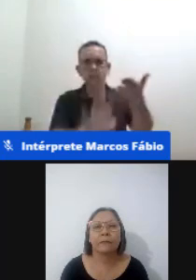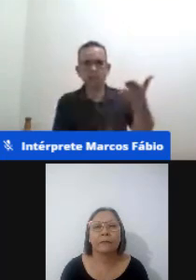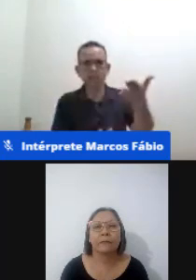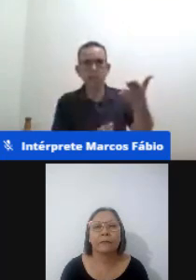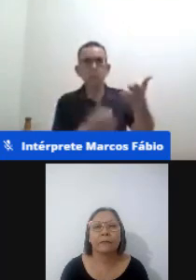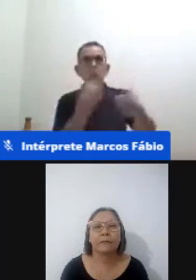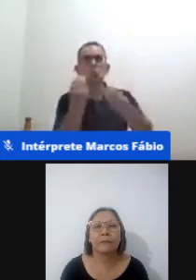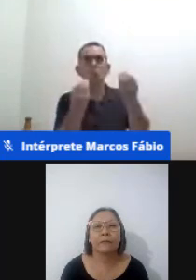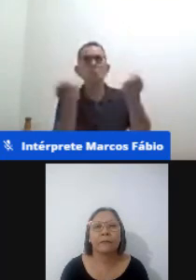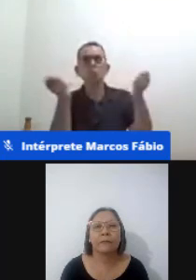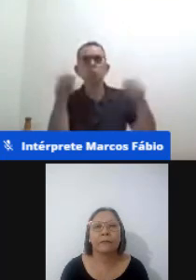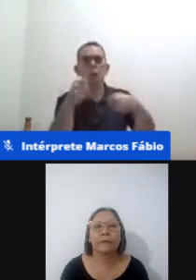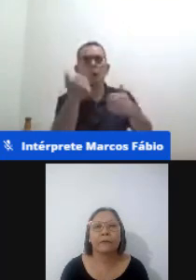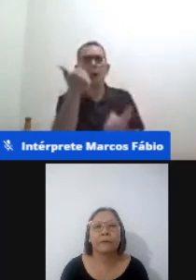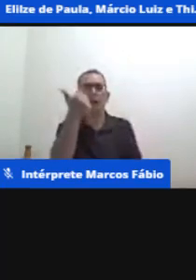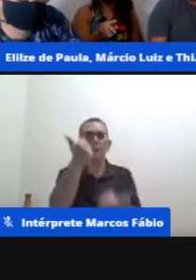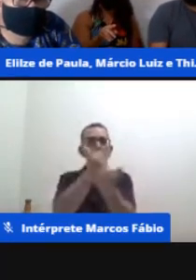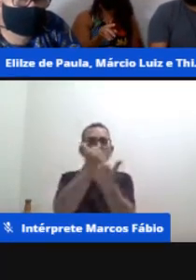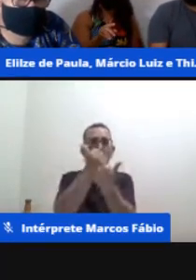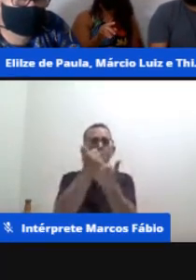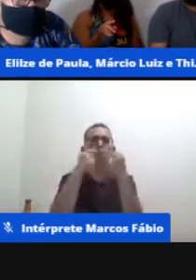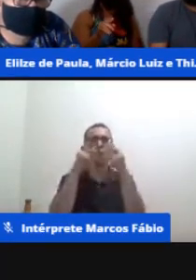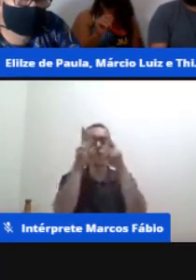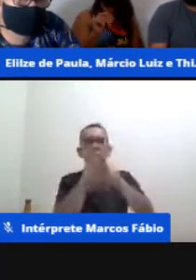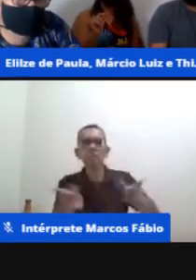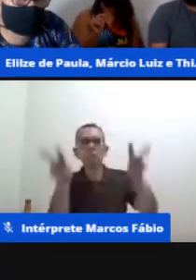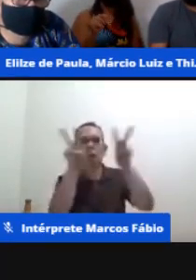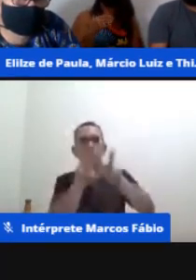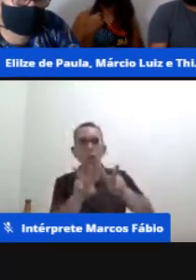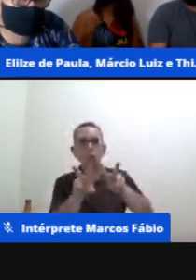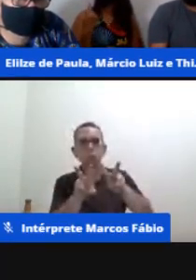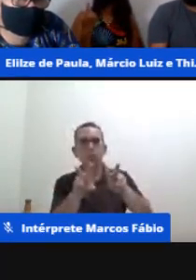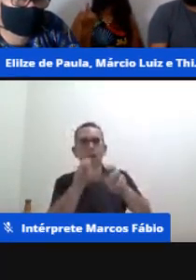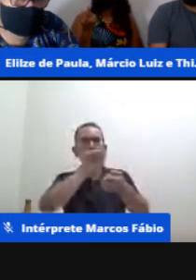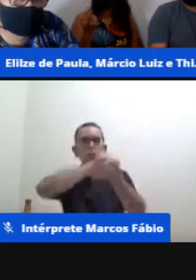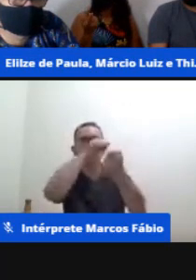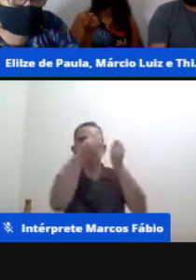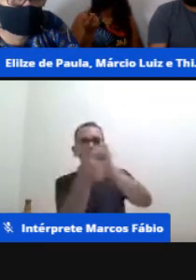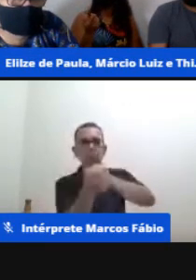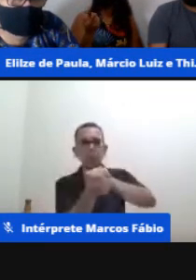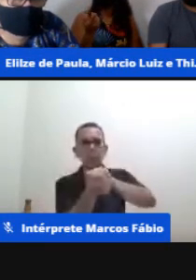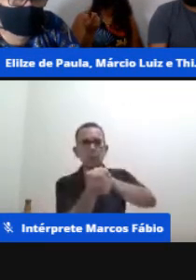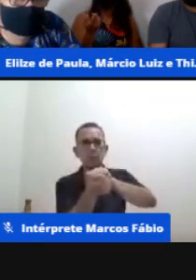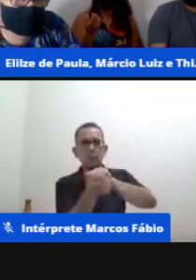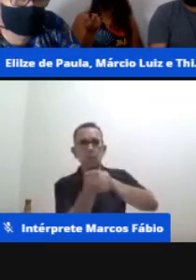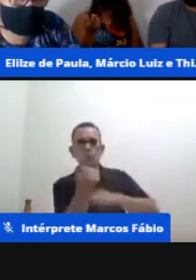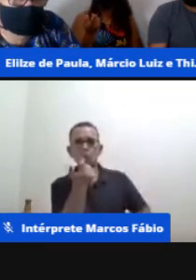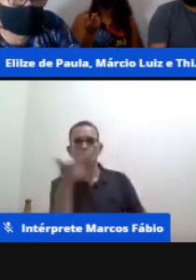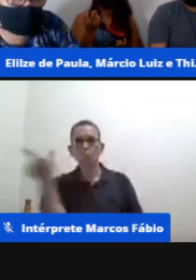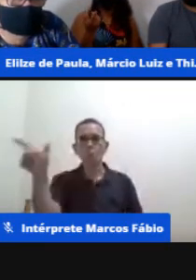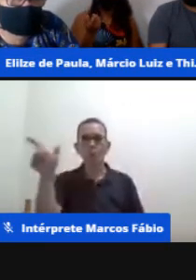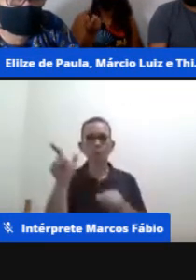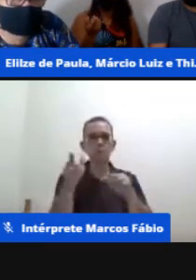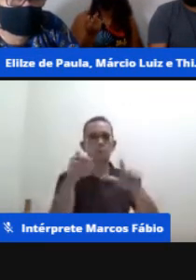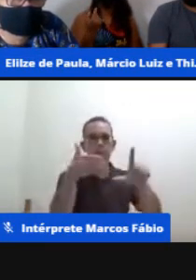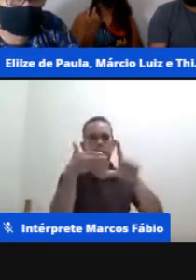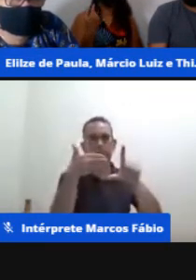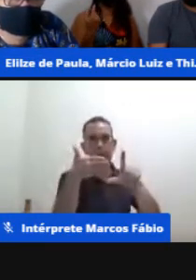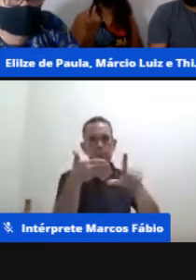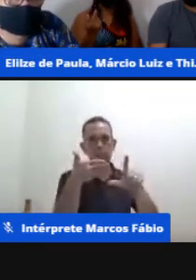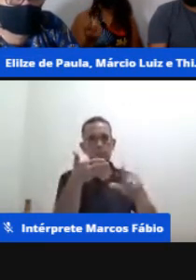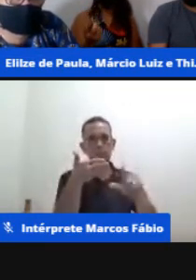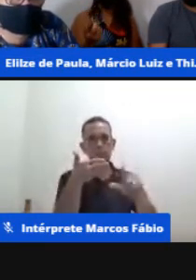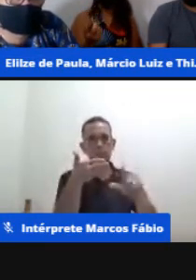Na adequação que a gente propôs para vocês, no próximo slide, vocês vão ver que a gente não deixou de falar do assunto, do